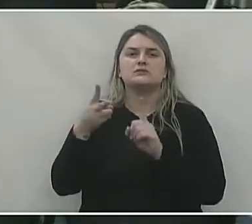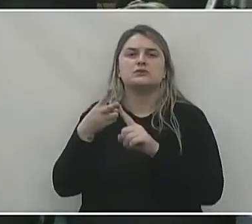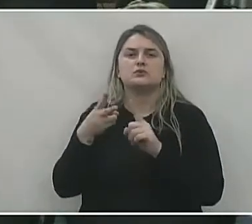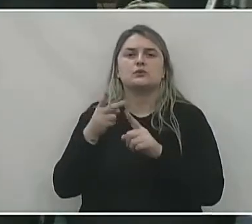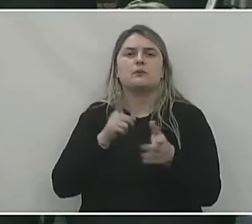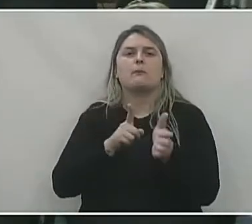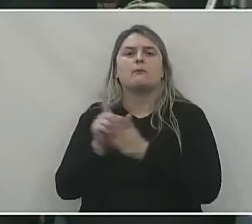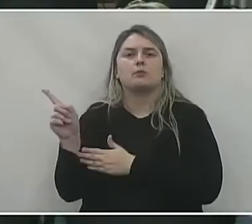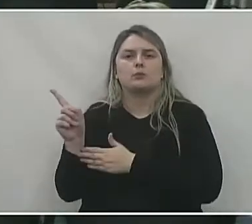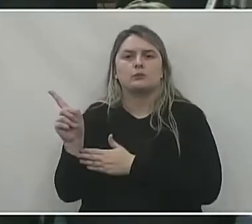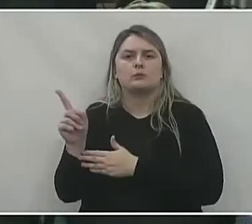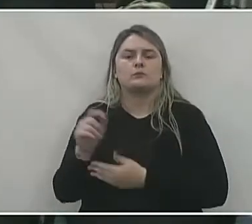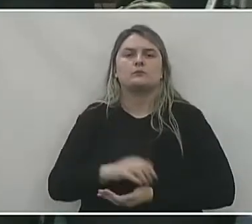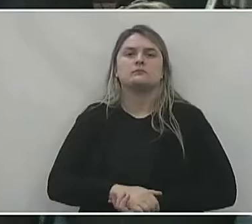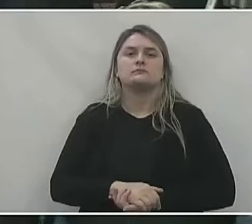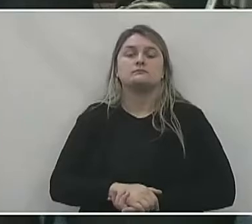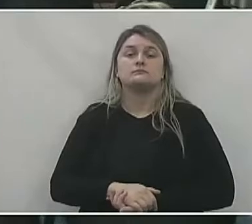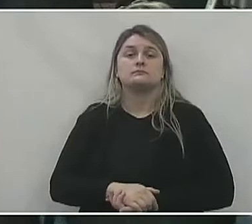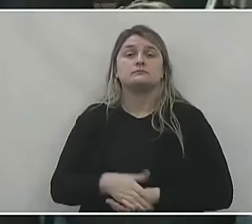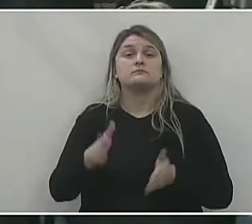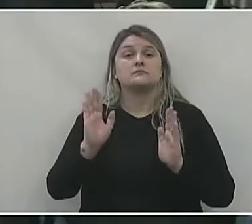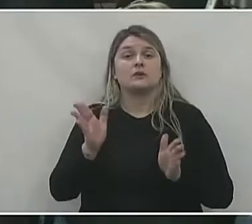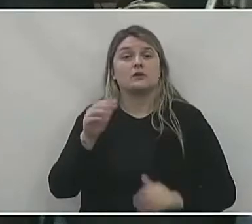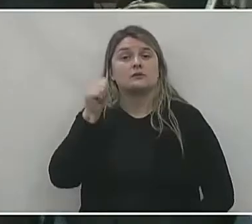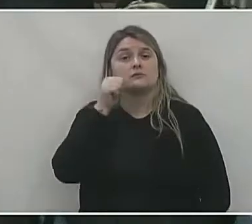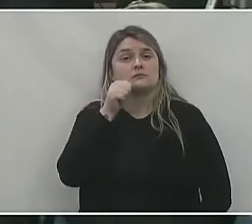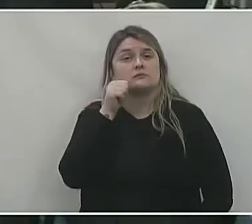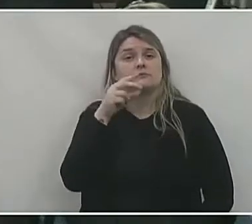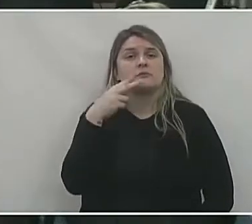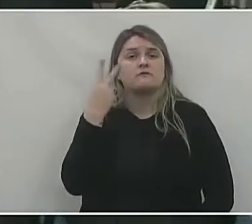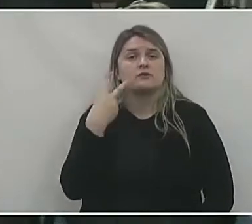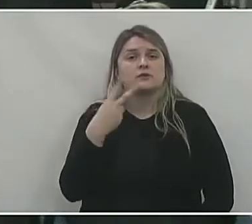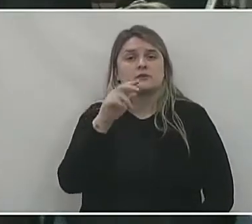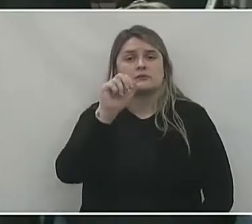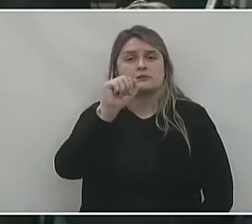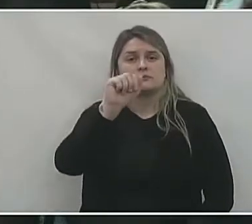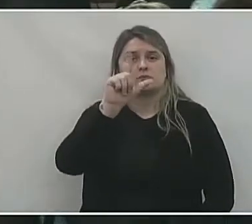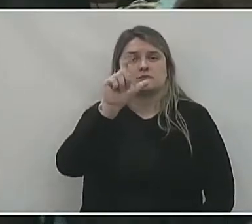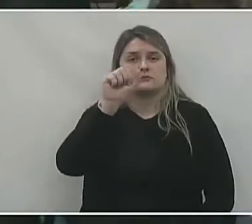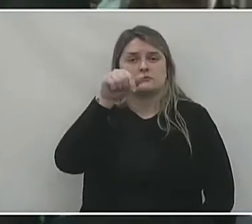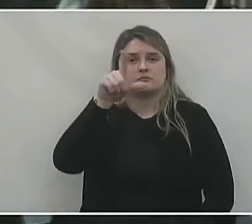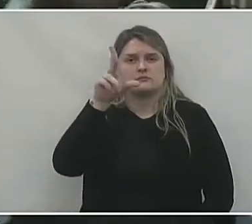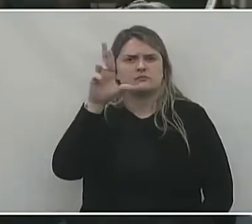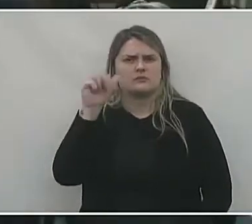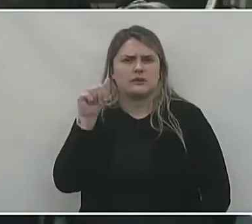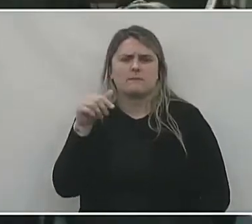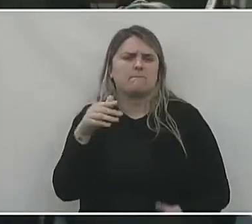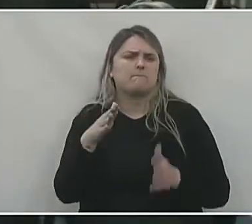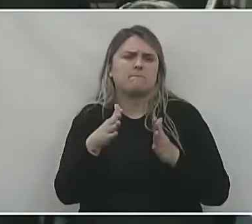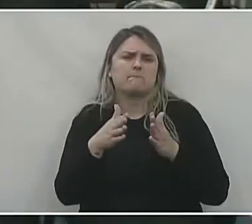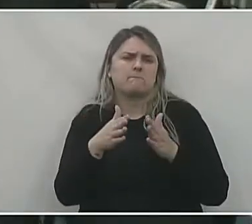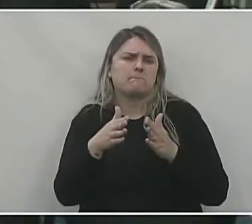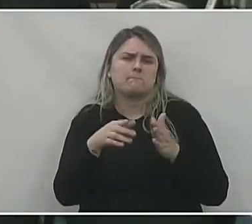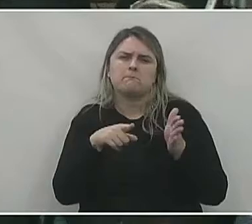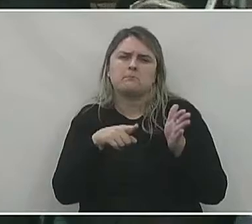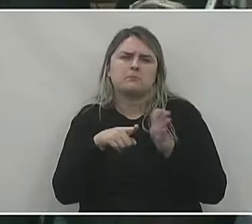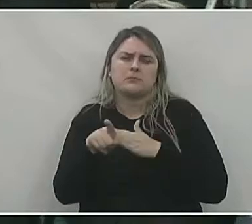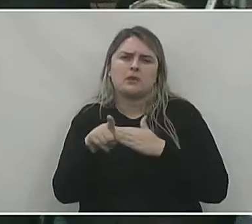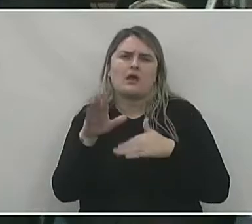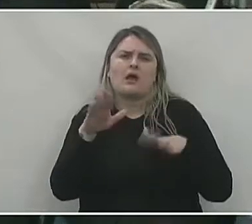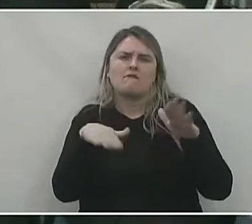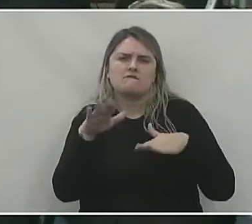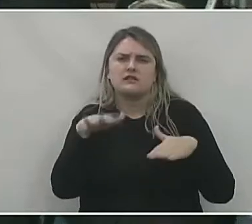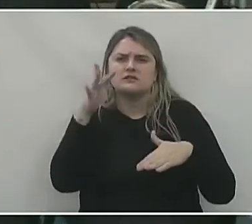pergunta, com a palavra a vereadora Alandra Roveda. No aspecto político, realmente, muitas vezes